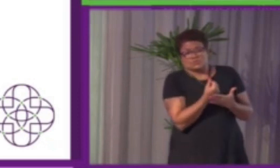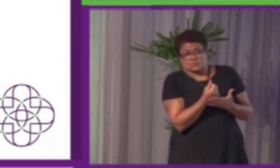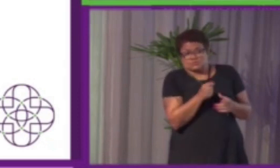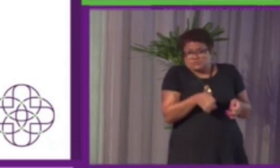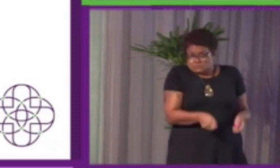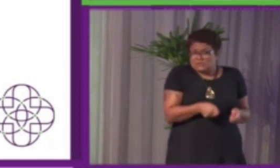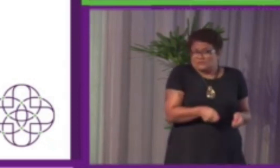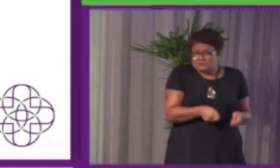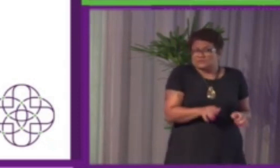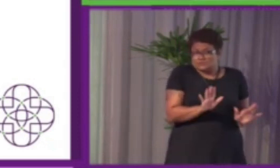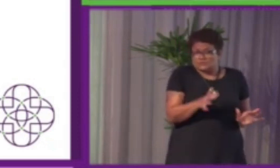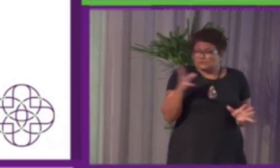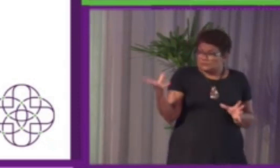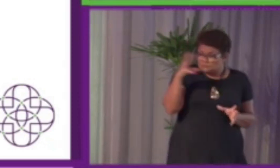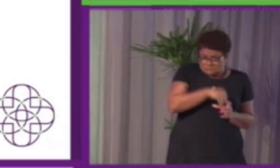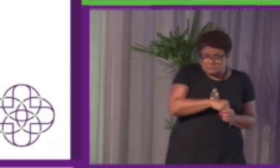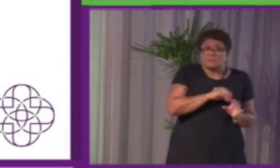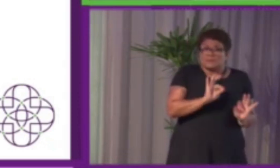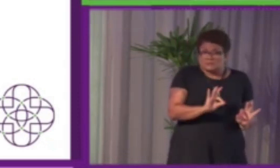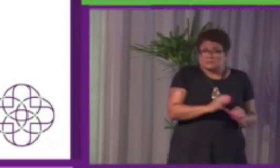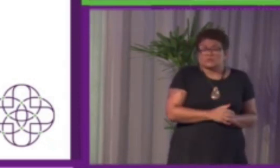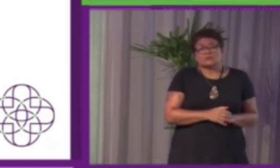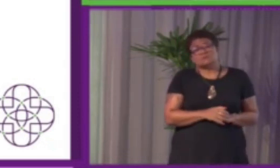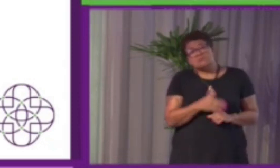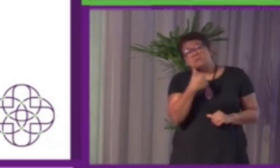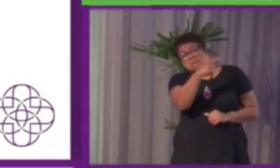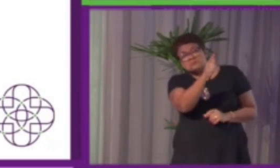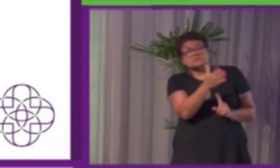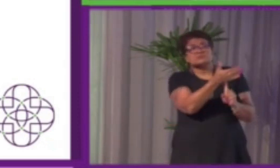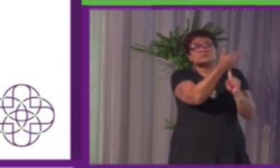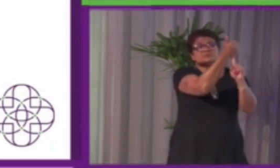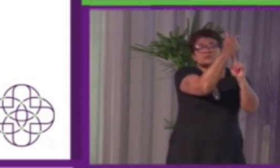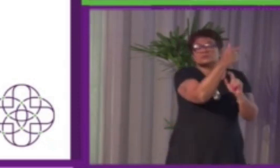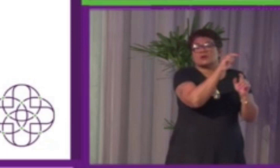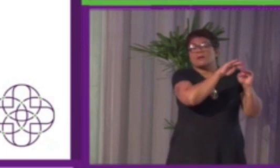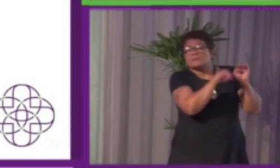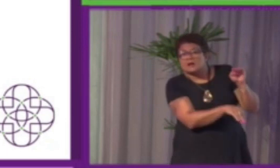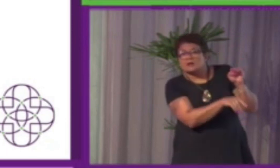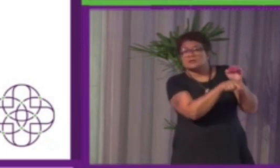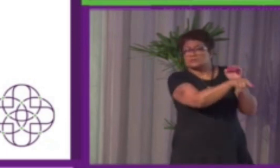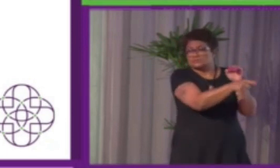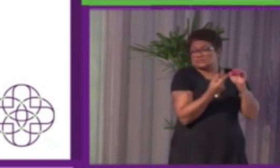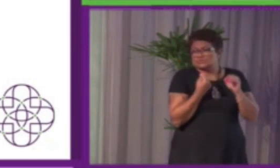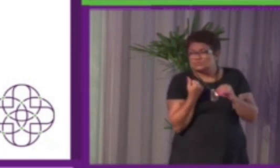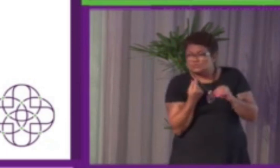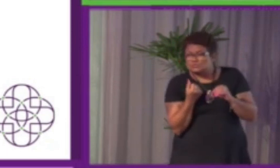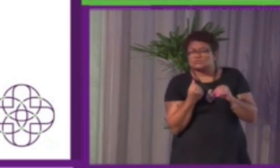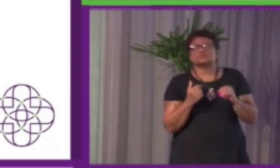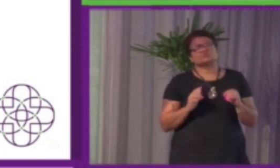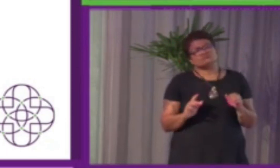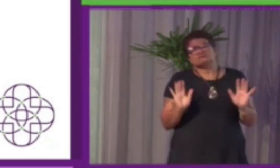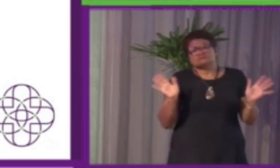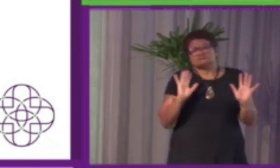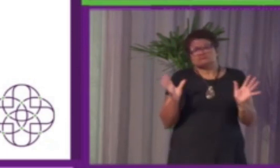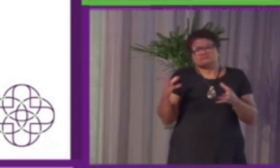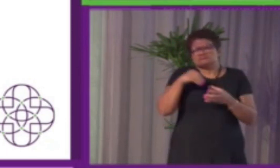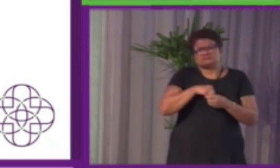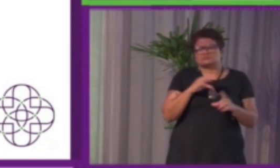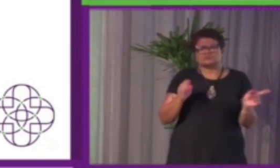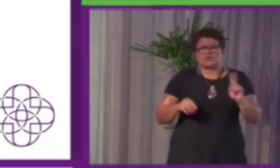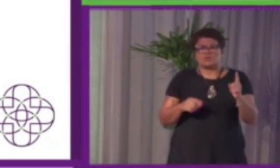de fato, incorporadas, e tecnologias com um limiar abaixo do de custo-efetividade que não fossem incorporadas em função